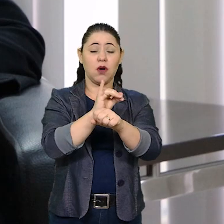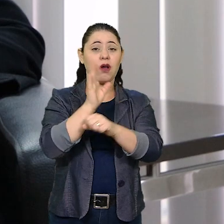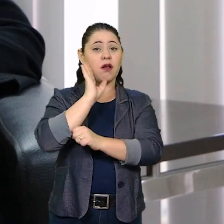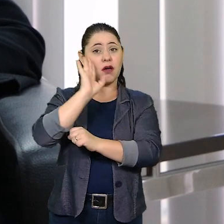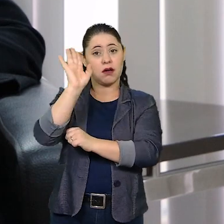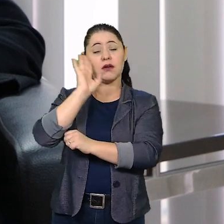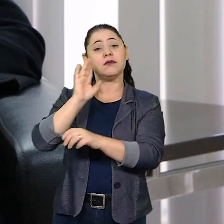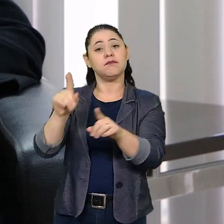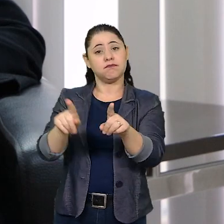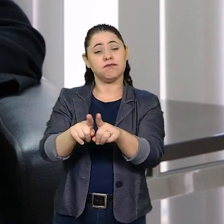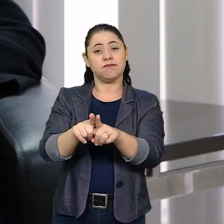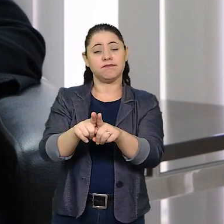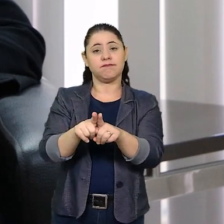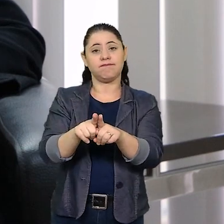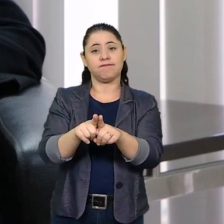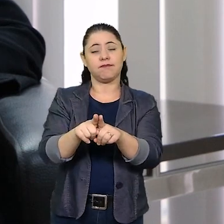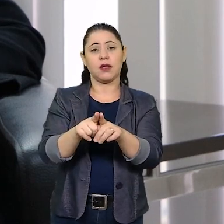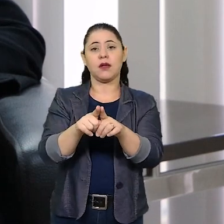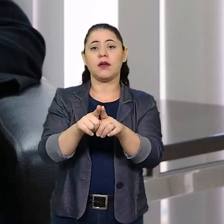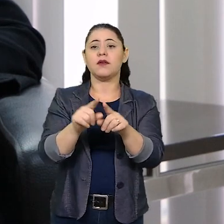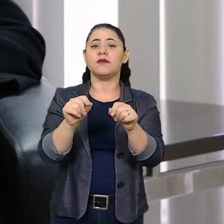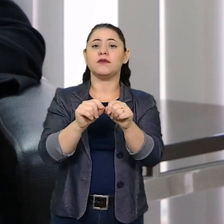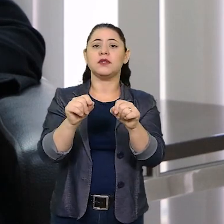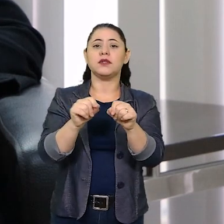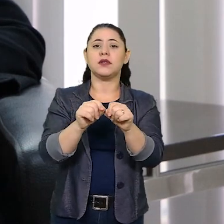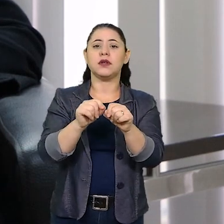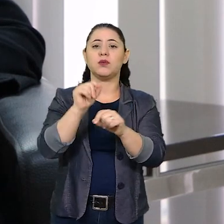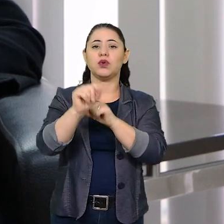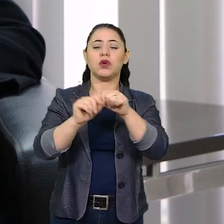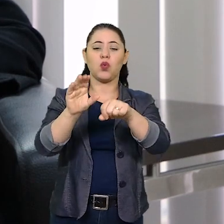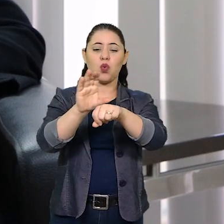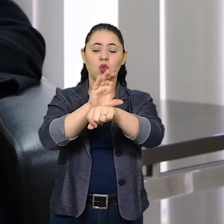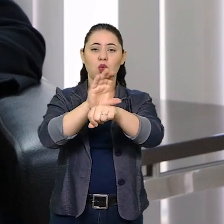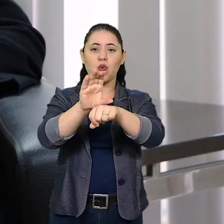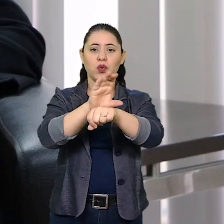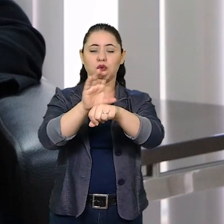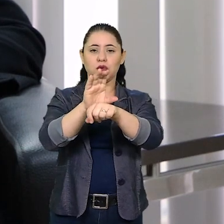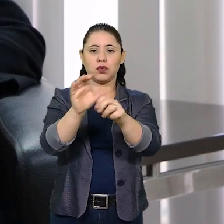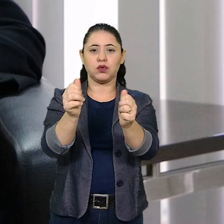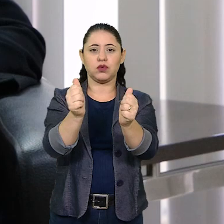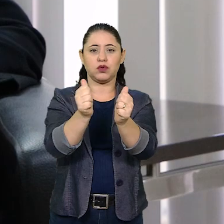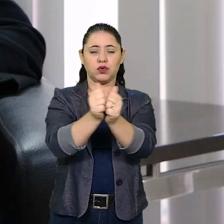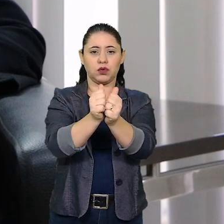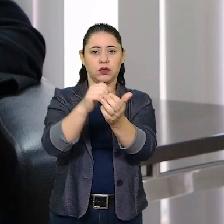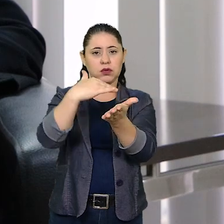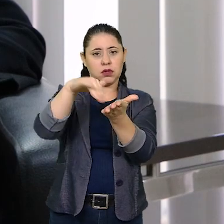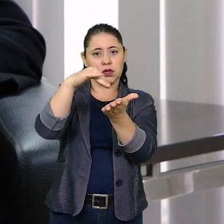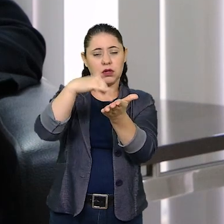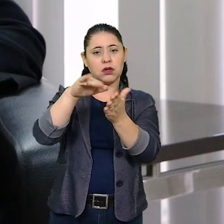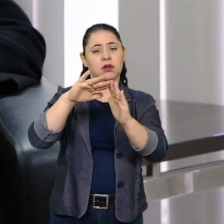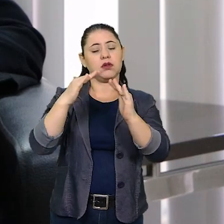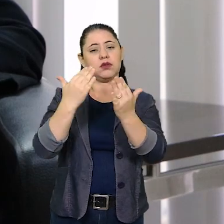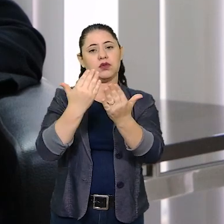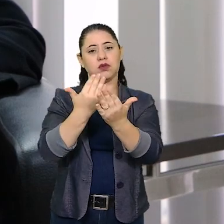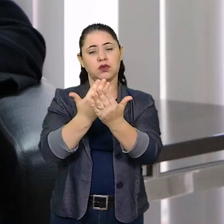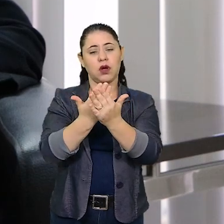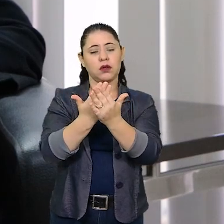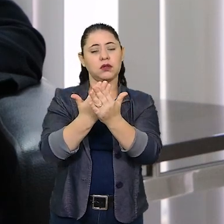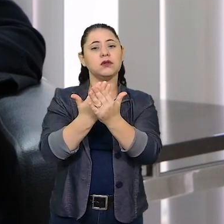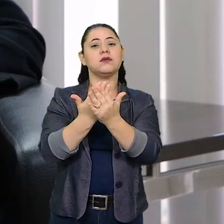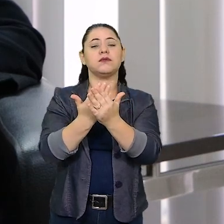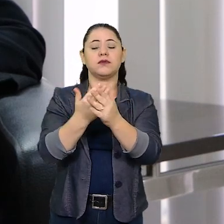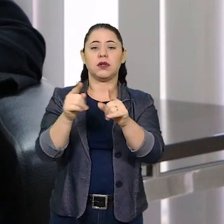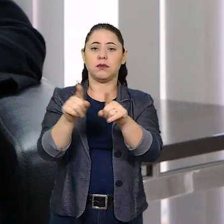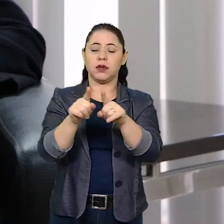muito interessante, inclusive. Nós proporcionamos um curso juntamente com a Secretaria Estadual de